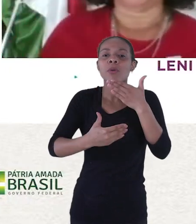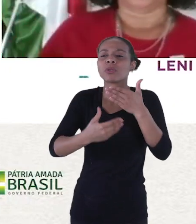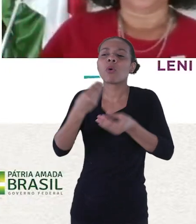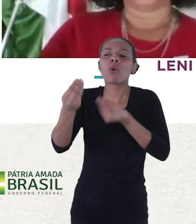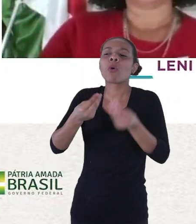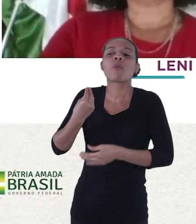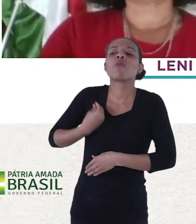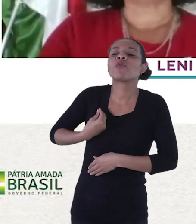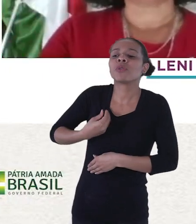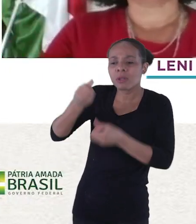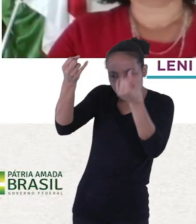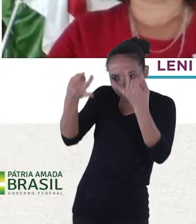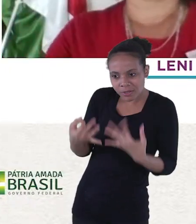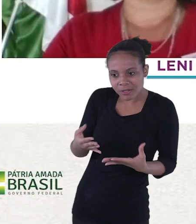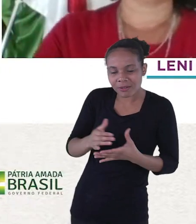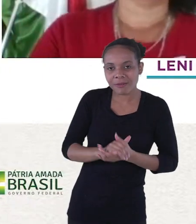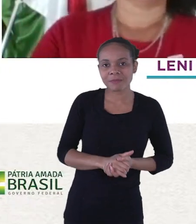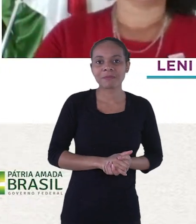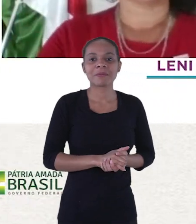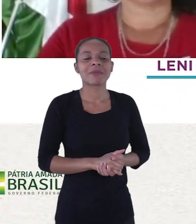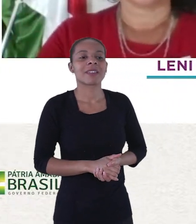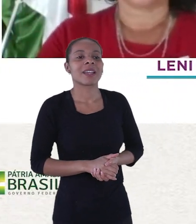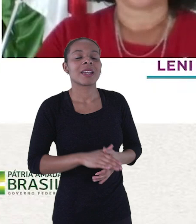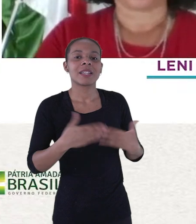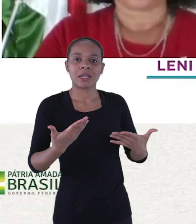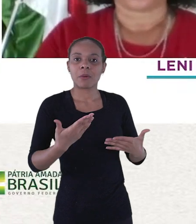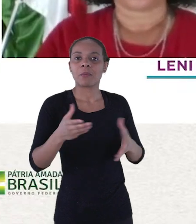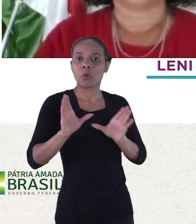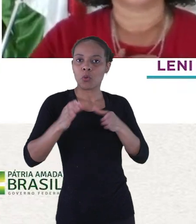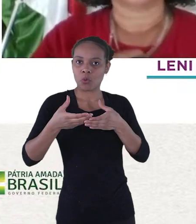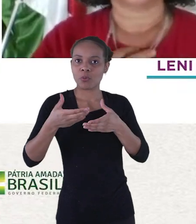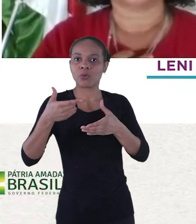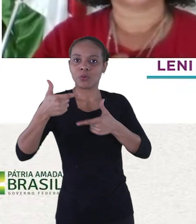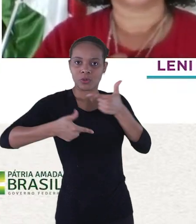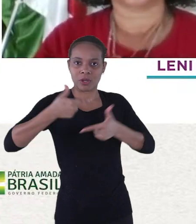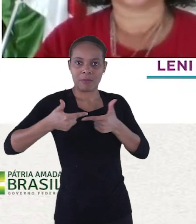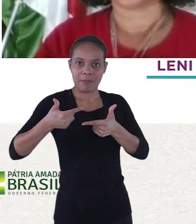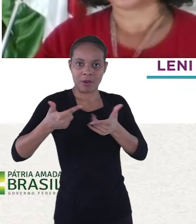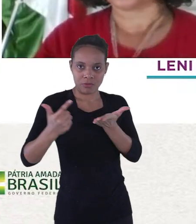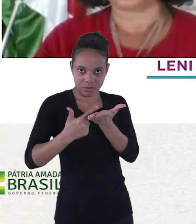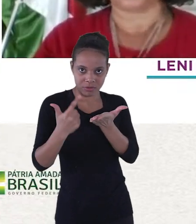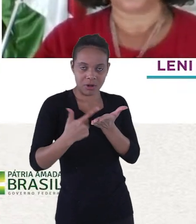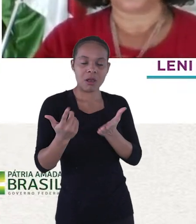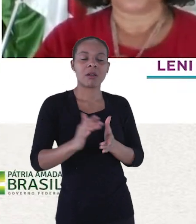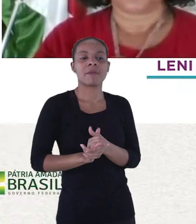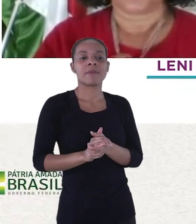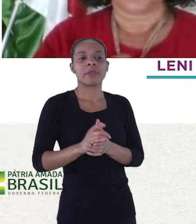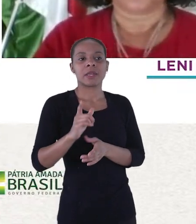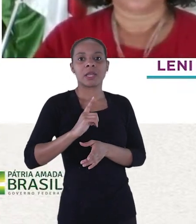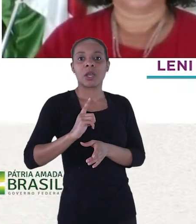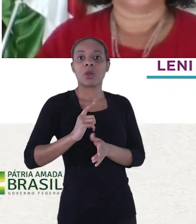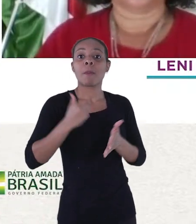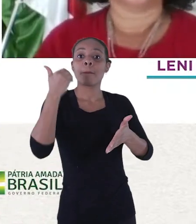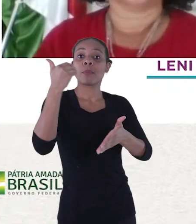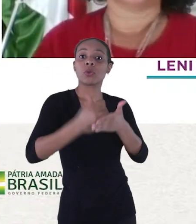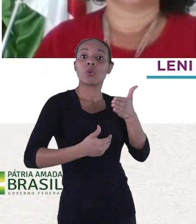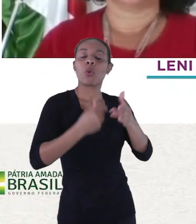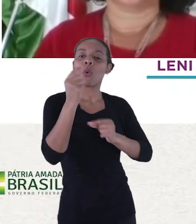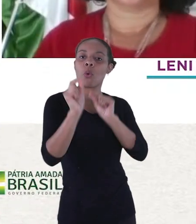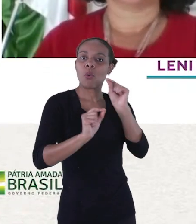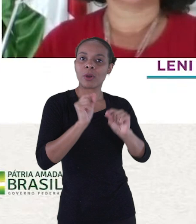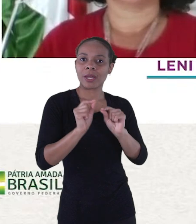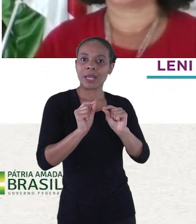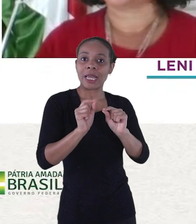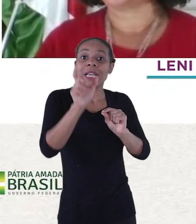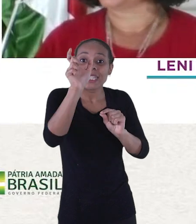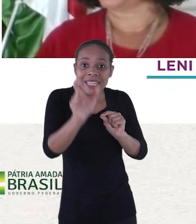que está funcionando isso aí. A editora Maré, ela fez aqui uma promoção para